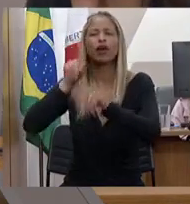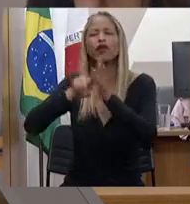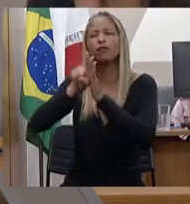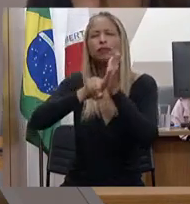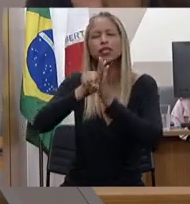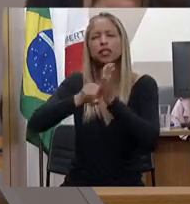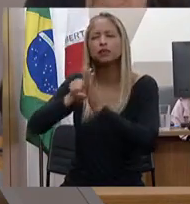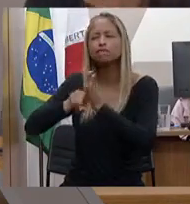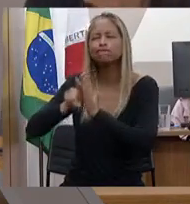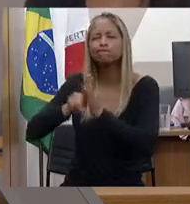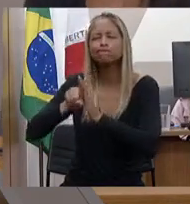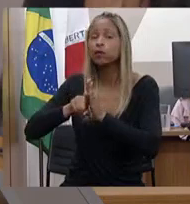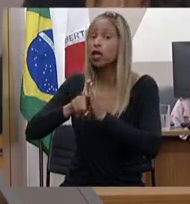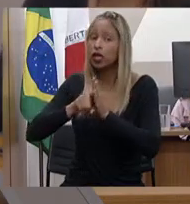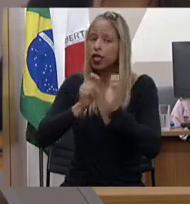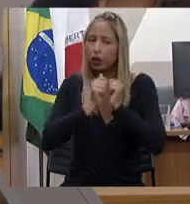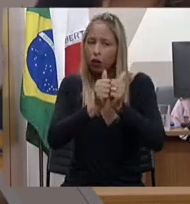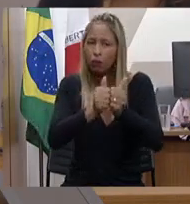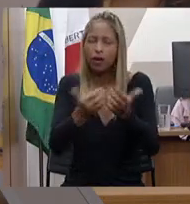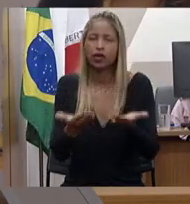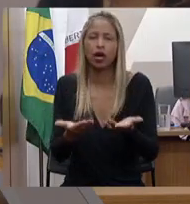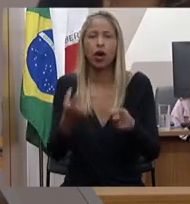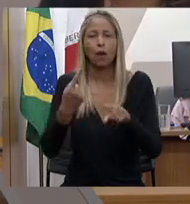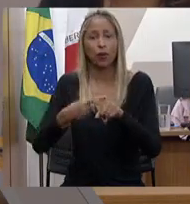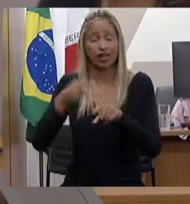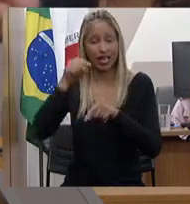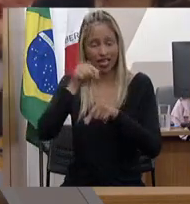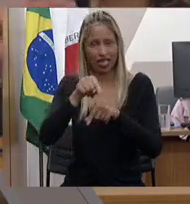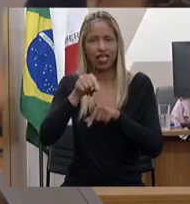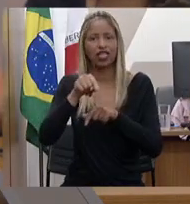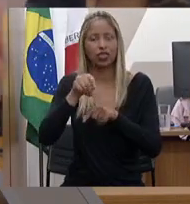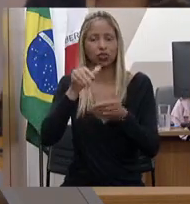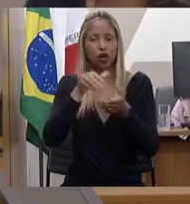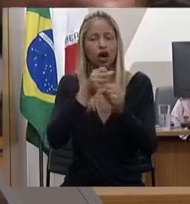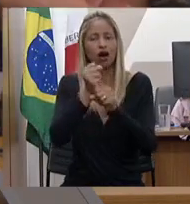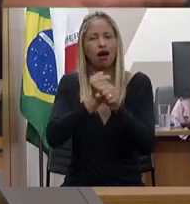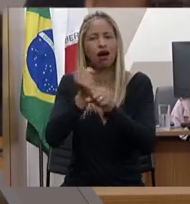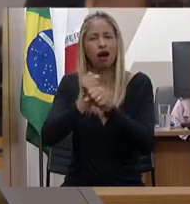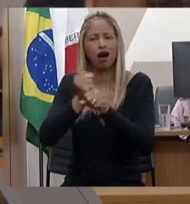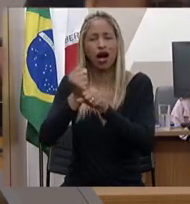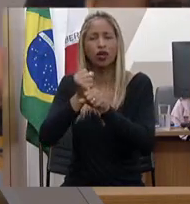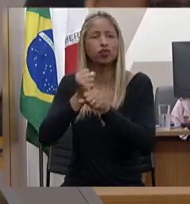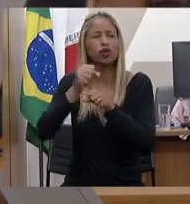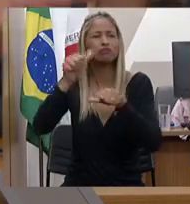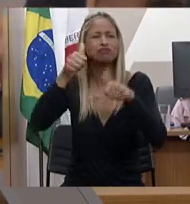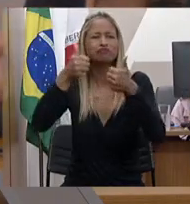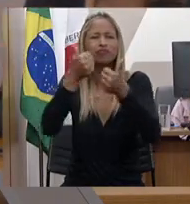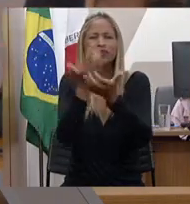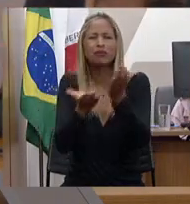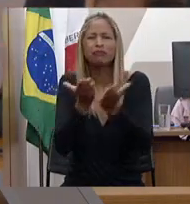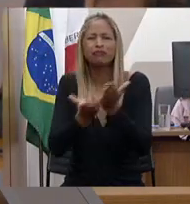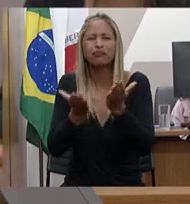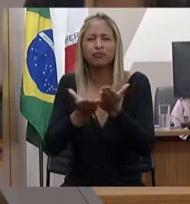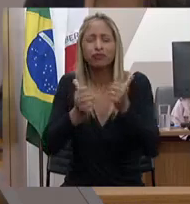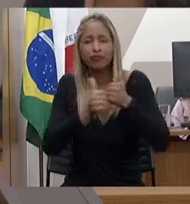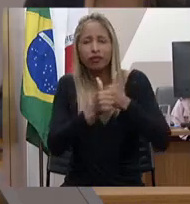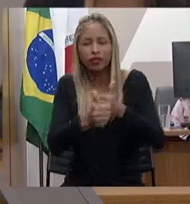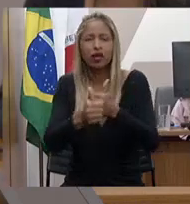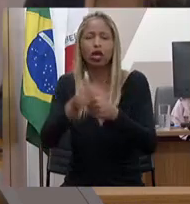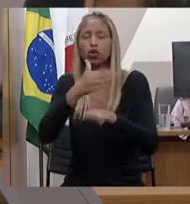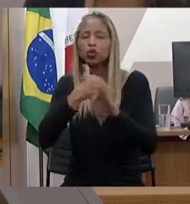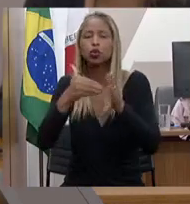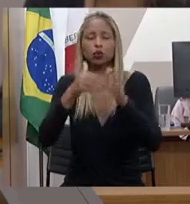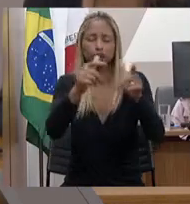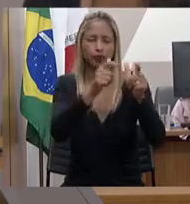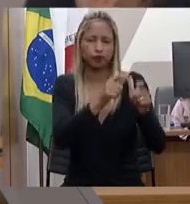fiscalizar e acompanhar porque isso foi nos últimos anos desmantelado o acompanhamento de necessidade em